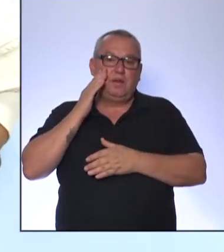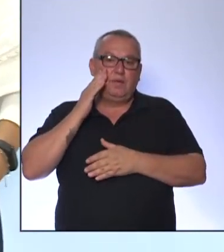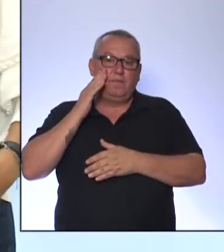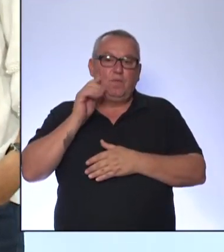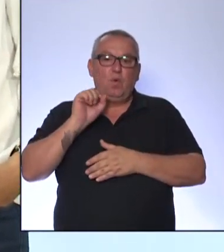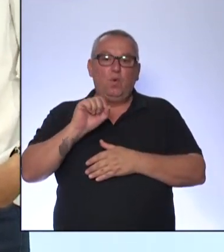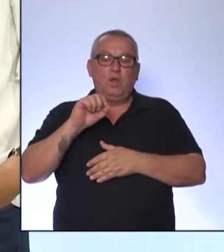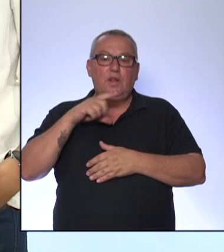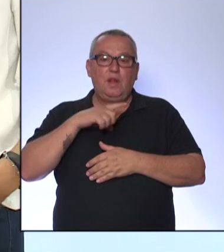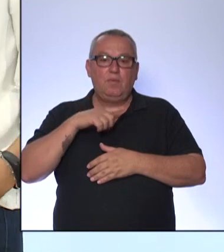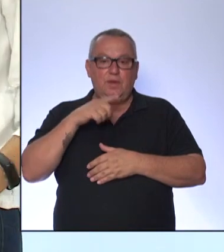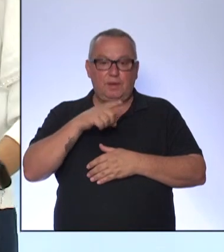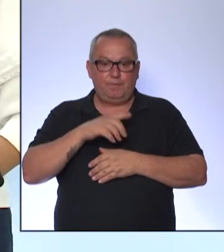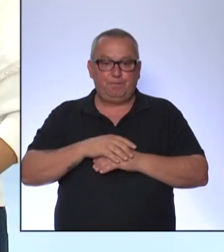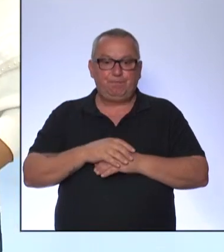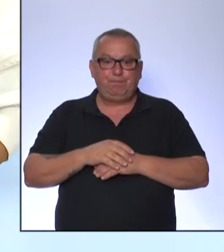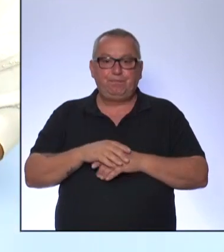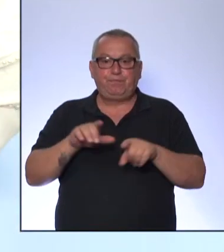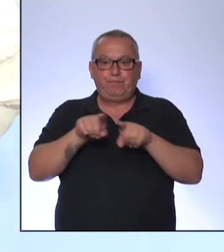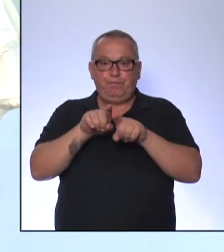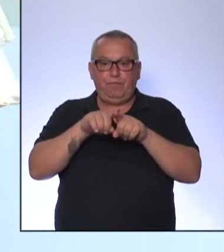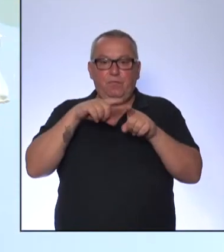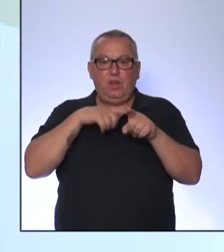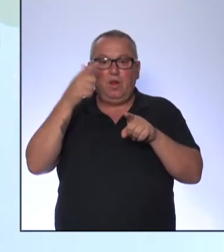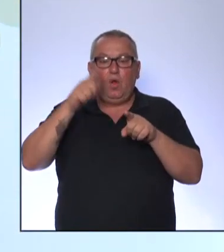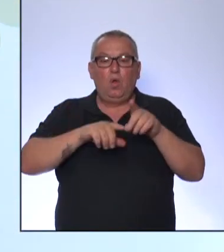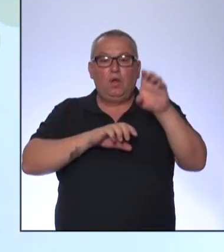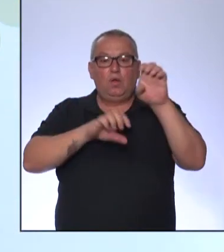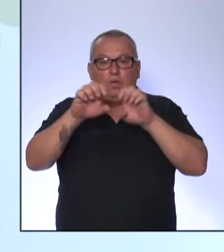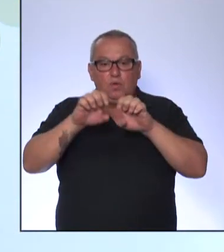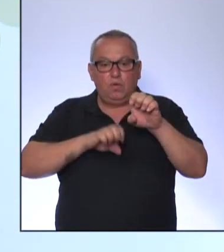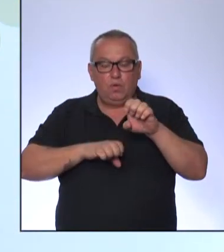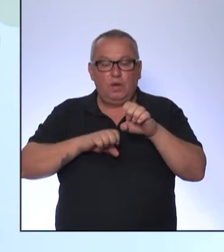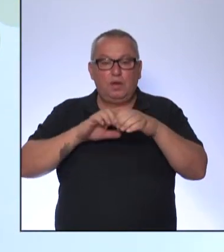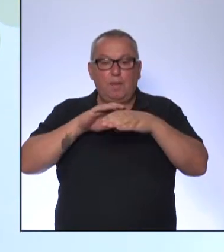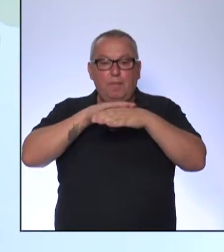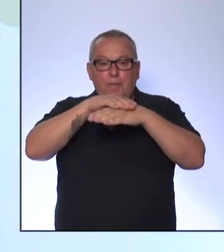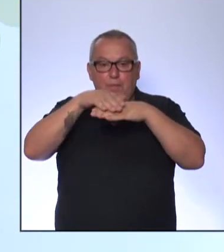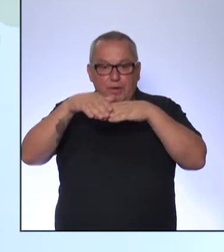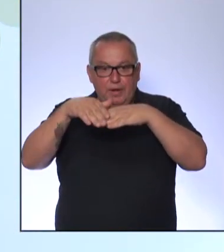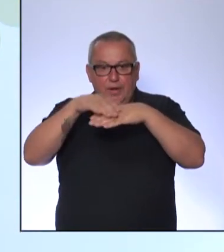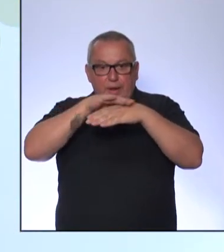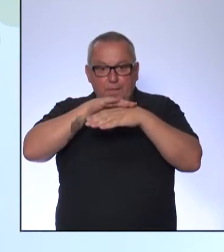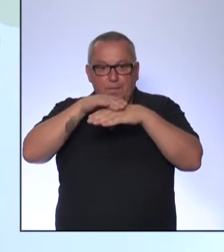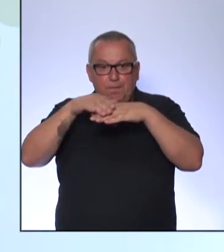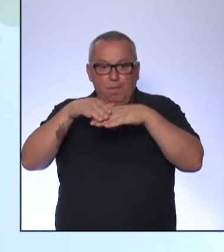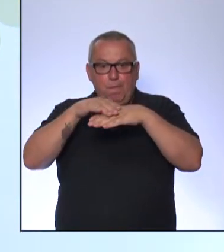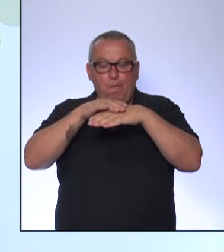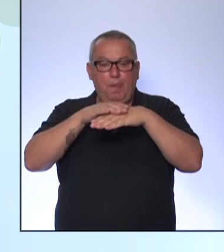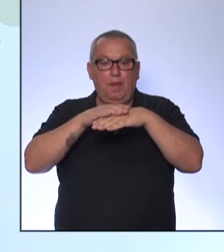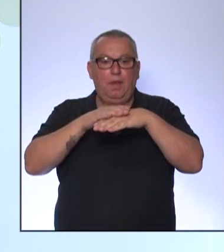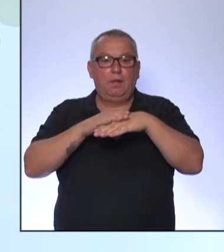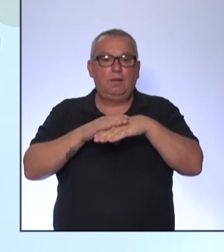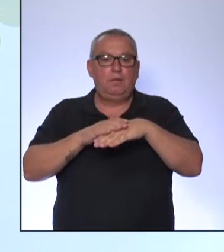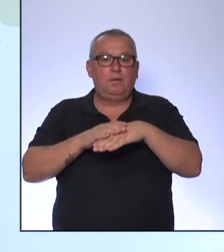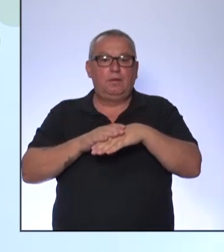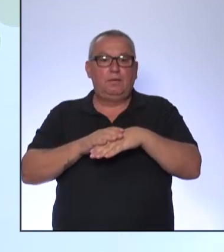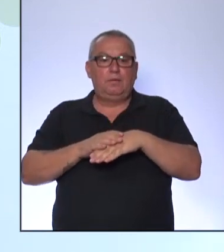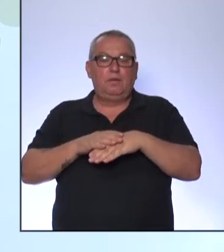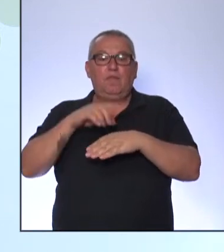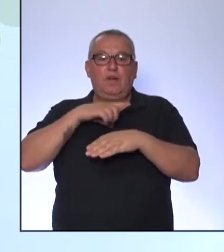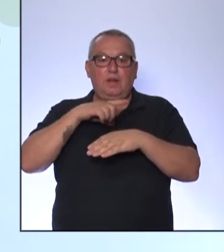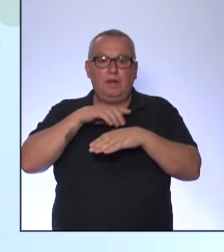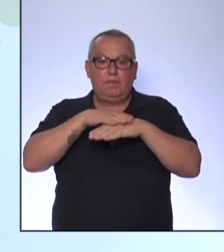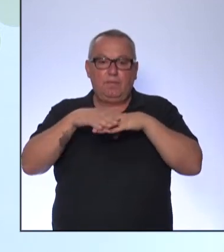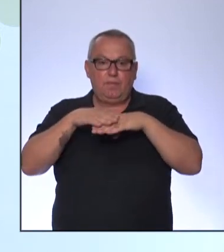o que nós temos aqui. Além disso, a gente tem outras estruturas da membrana. A gente vai ter estruturas que